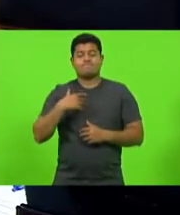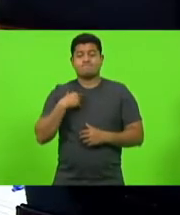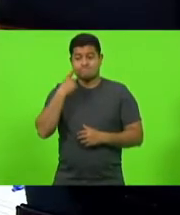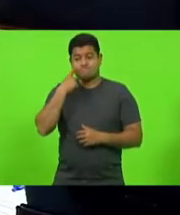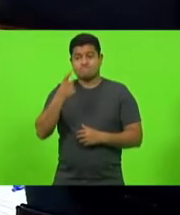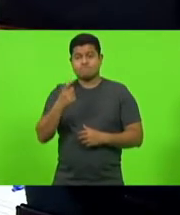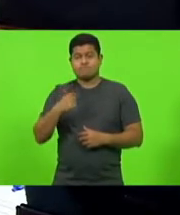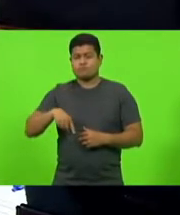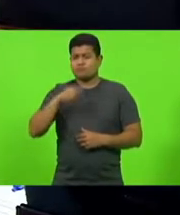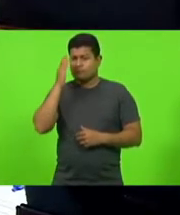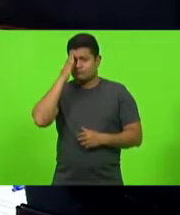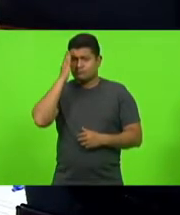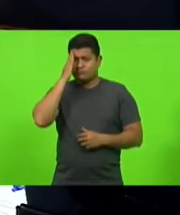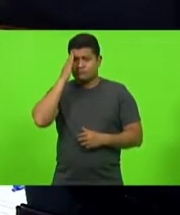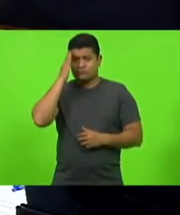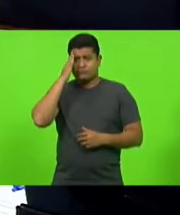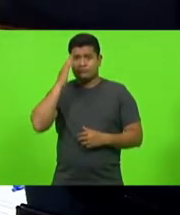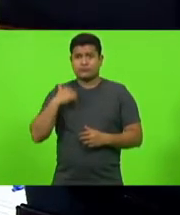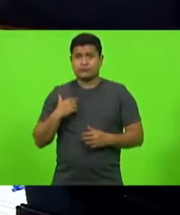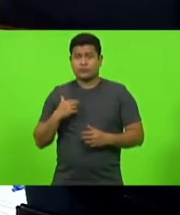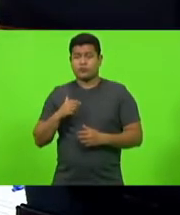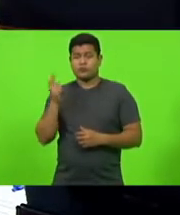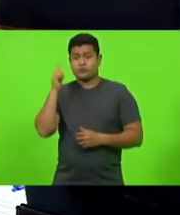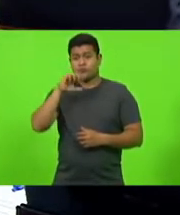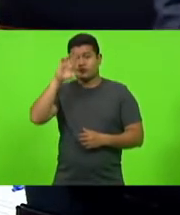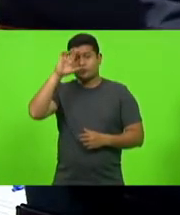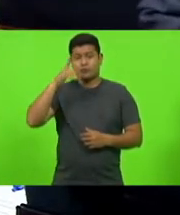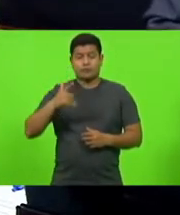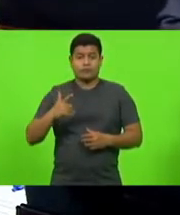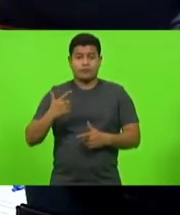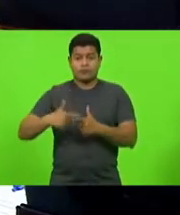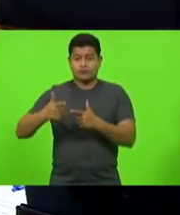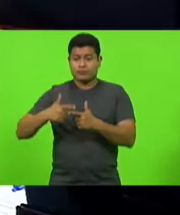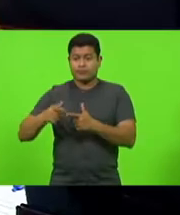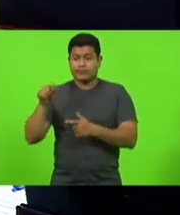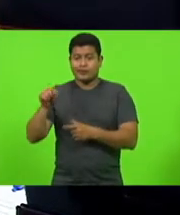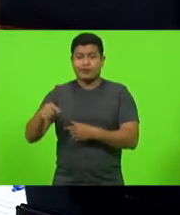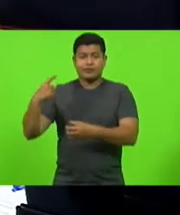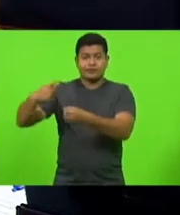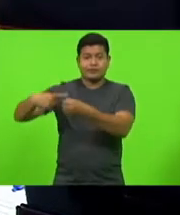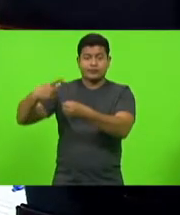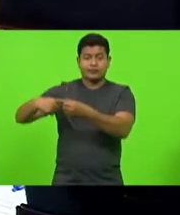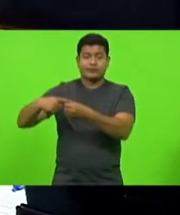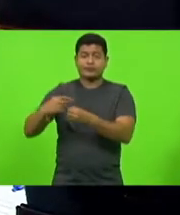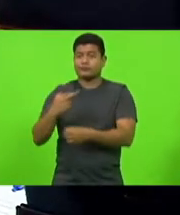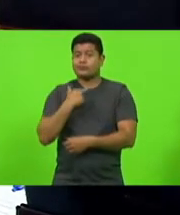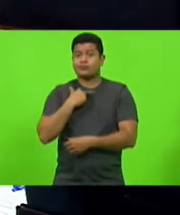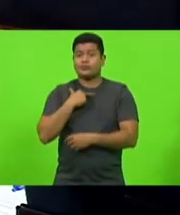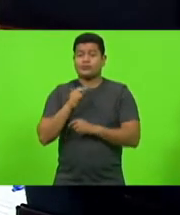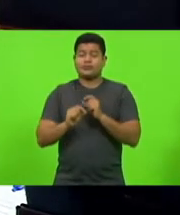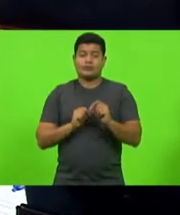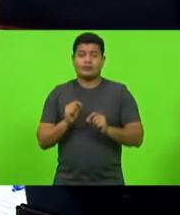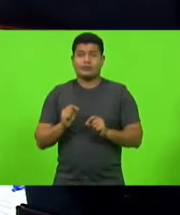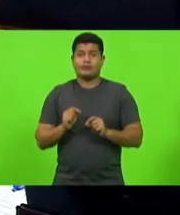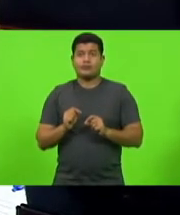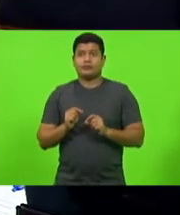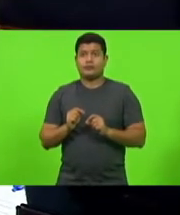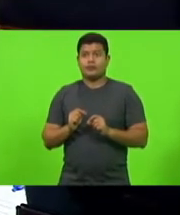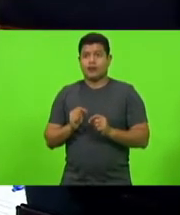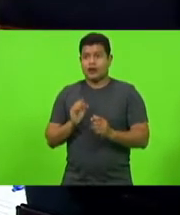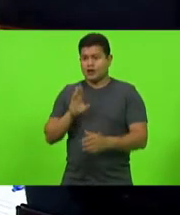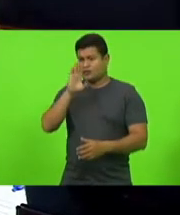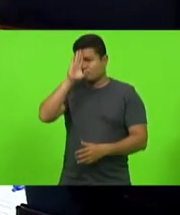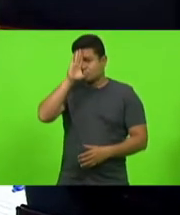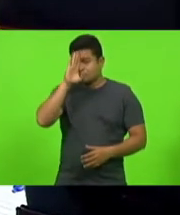dia, para se resolver um problema de uma cidade, não se pode atacar